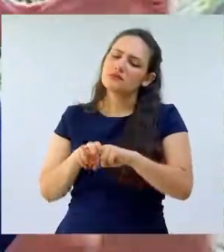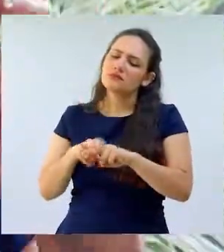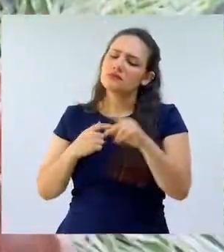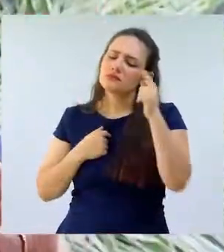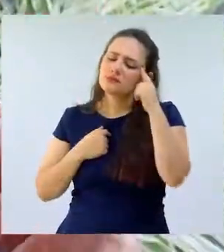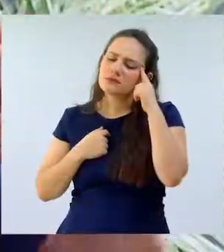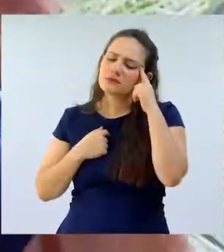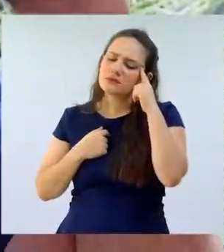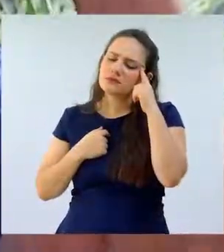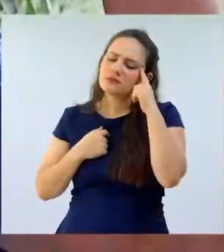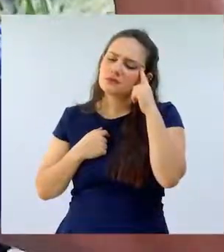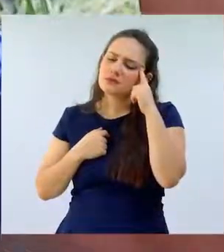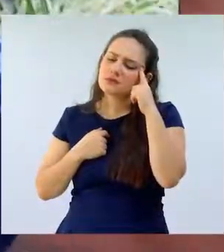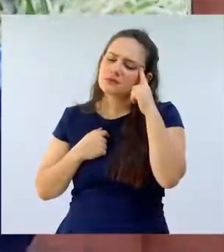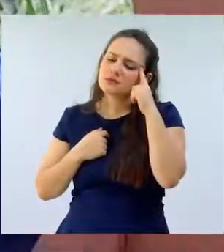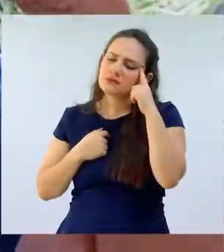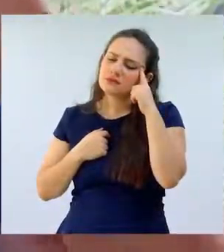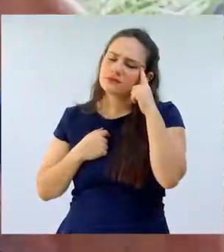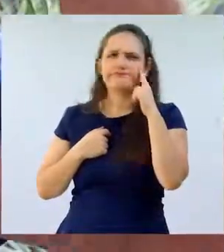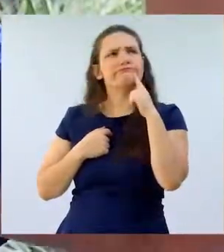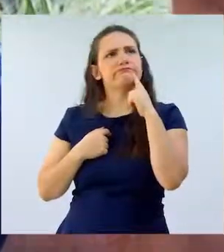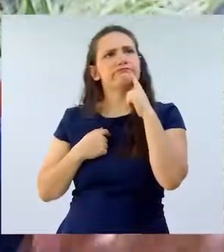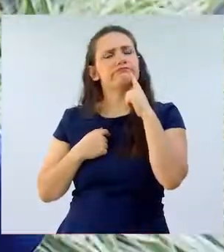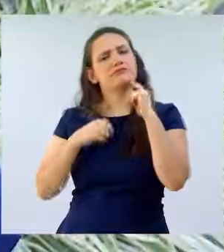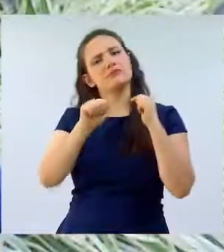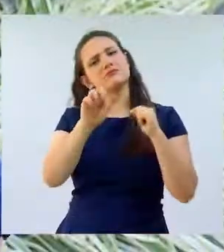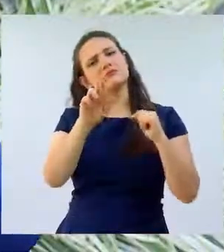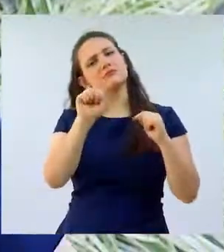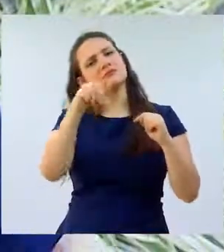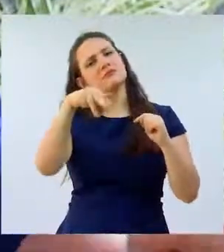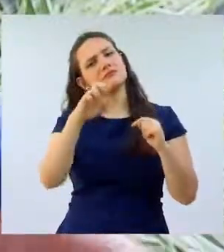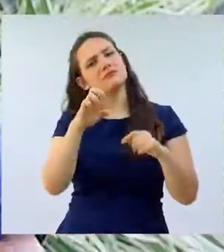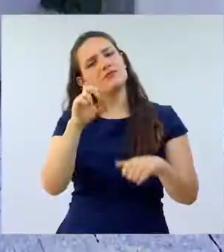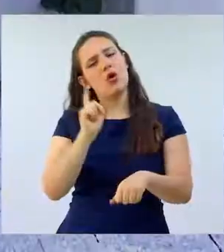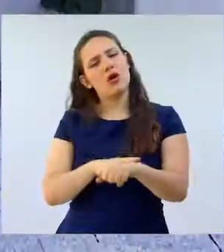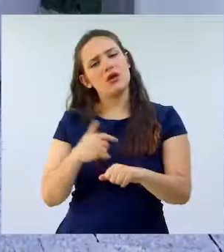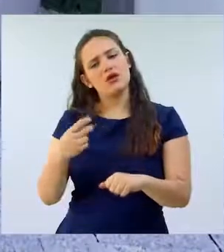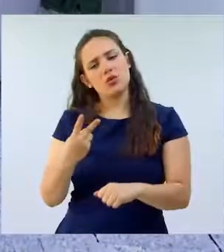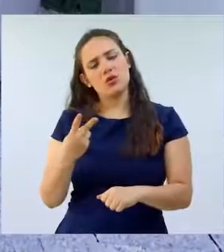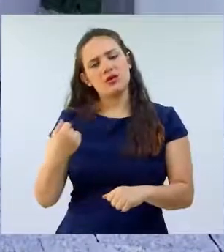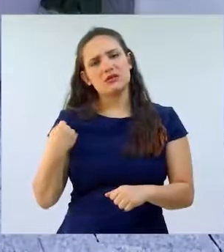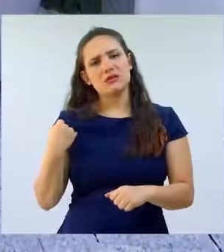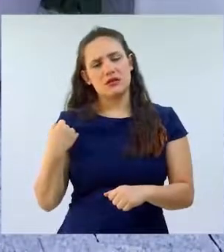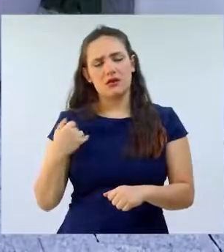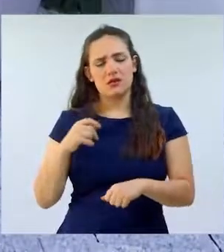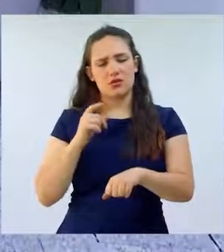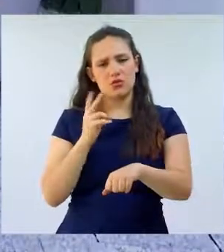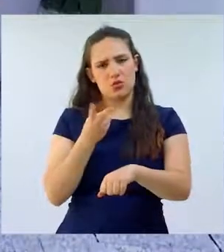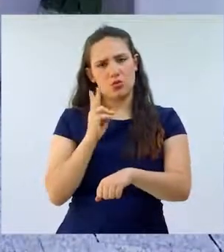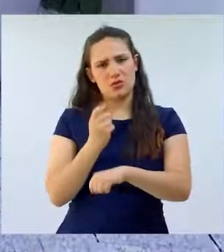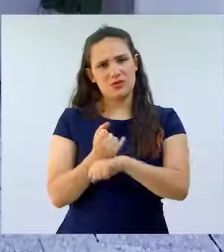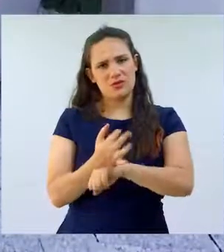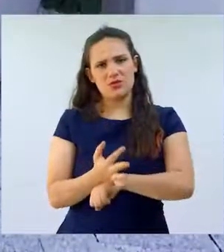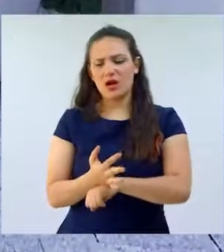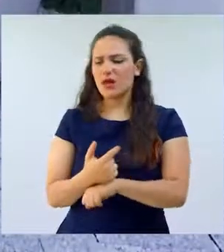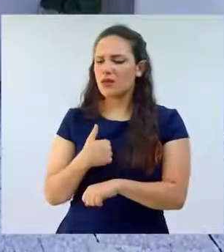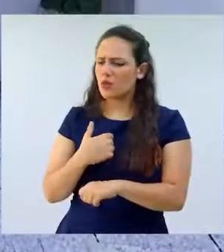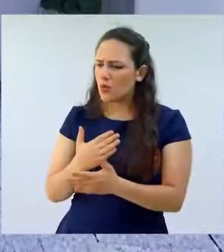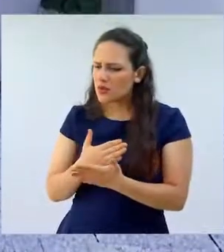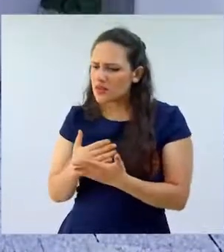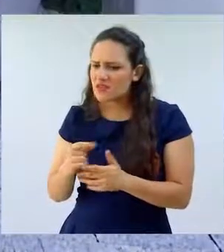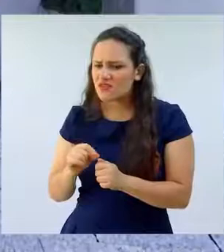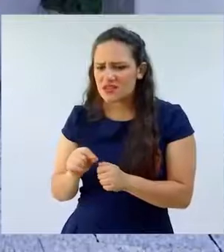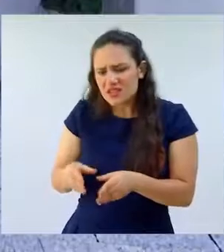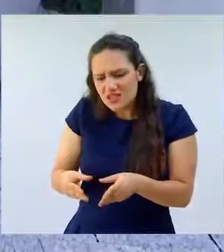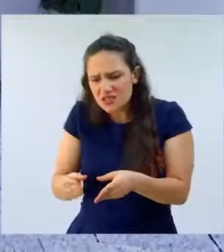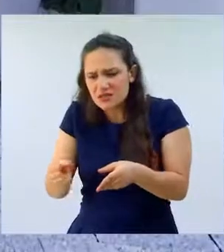assim, pensando tal, parece que eu escutei, faz de arame e tal. Aí no outro dia eu já saí para comprar arame. 2 horas da manhã. Aí comecei a desenhar, comecei a modelar, e aí